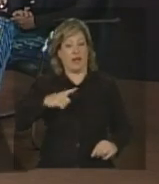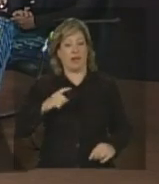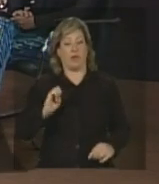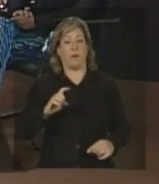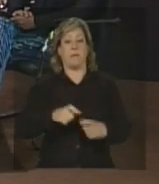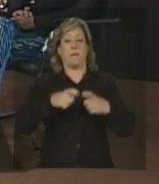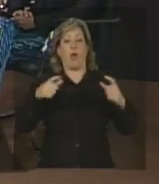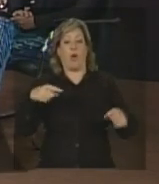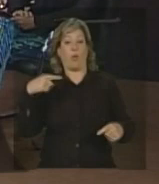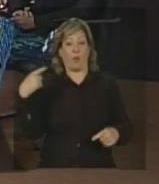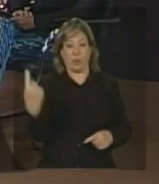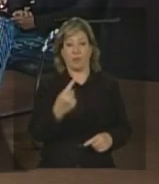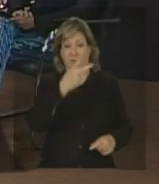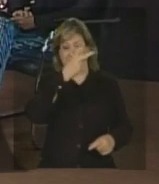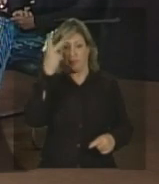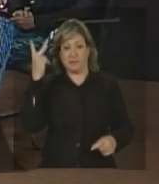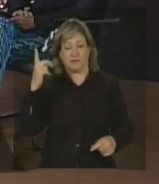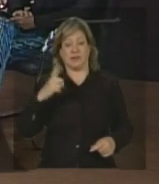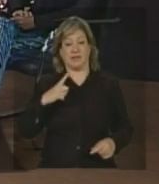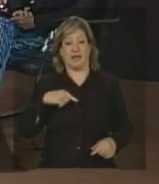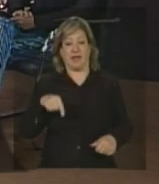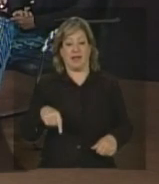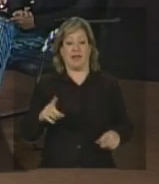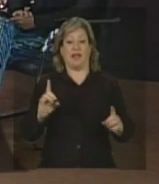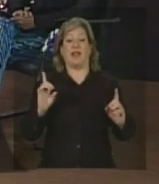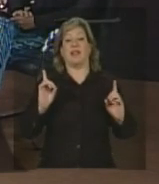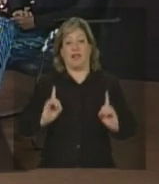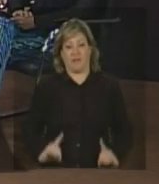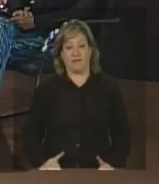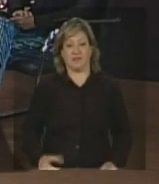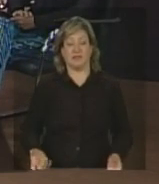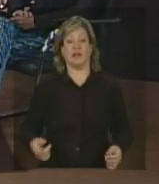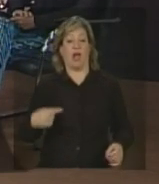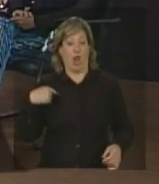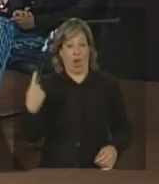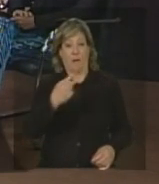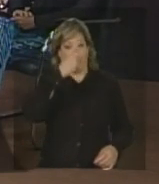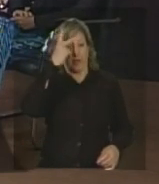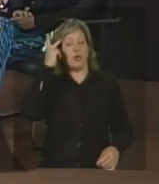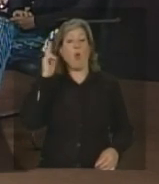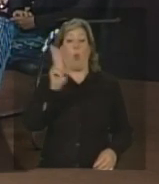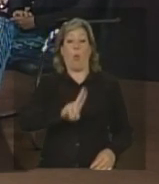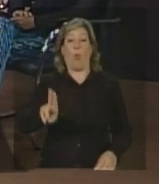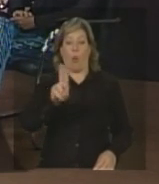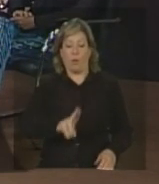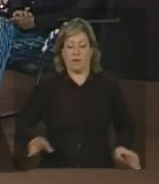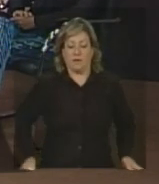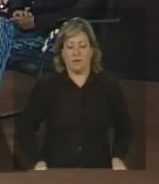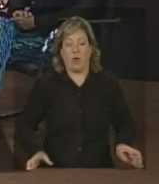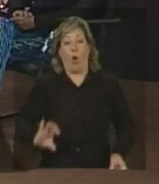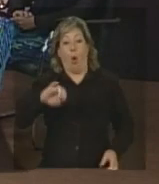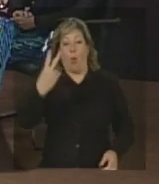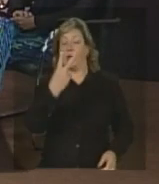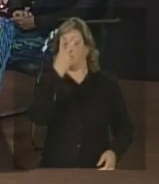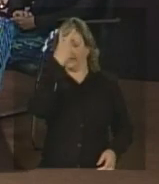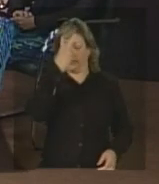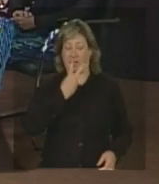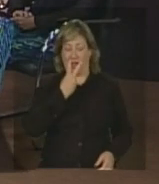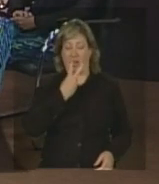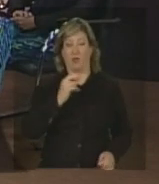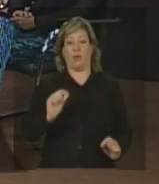maior quantidade de pessoas. Então, a gente que praticamente usa cadeira de rodas, o deficiente visual, né, o